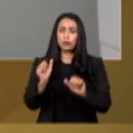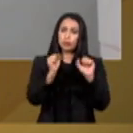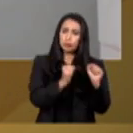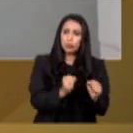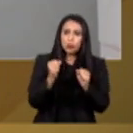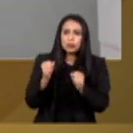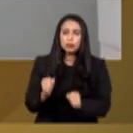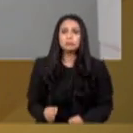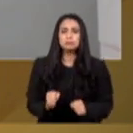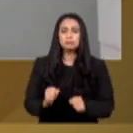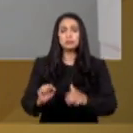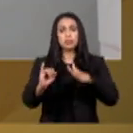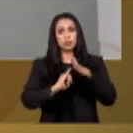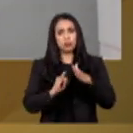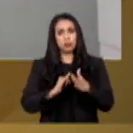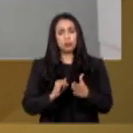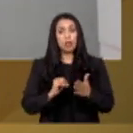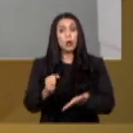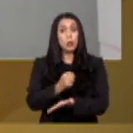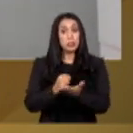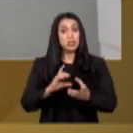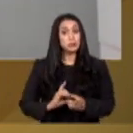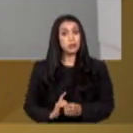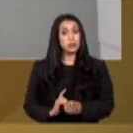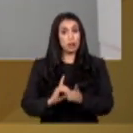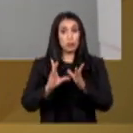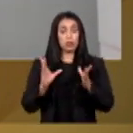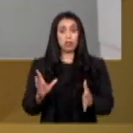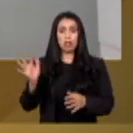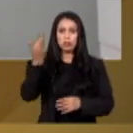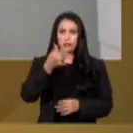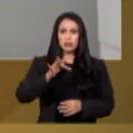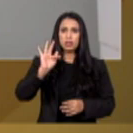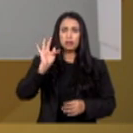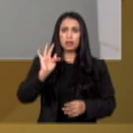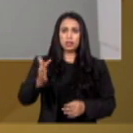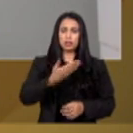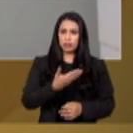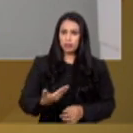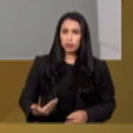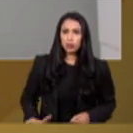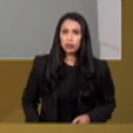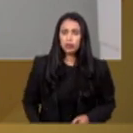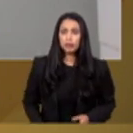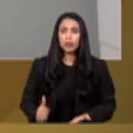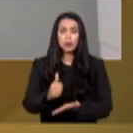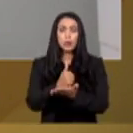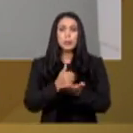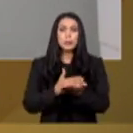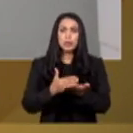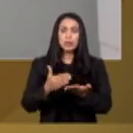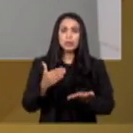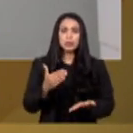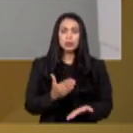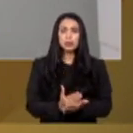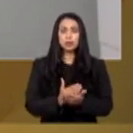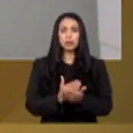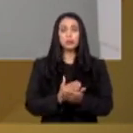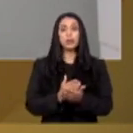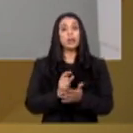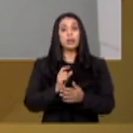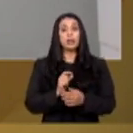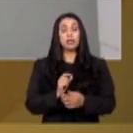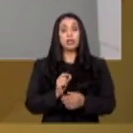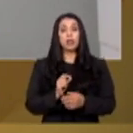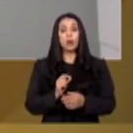instituições devem prevalecer os princípios democráticos federativos republicano princípios estes que nas palavras do ministro